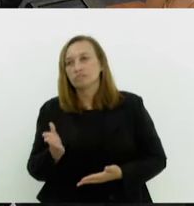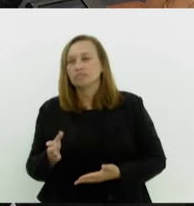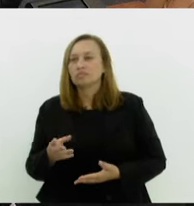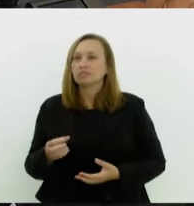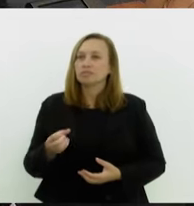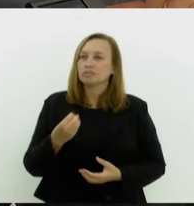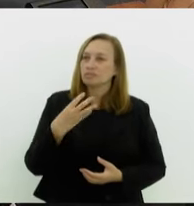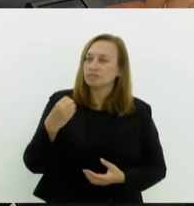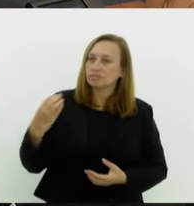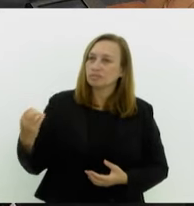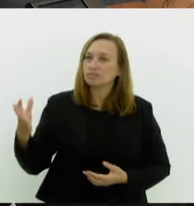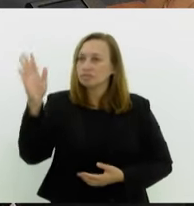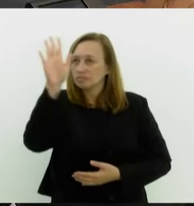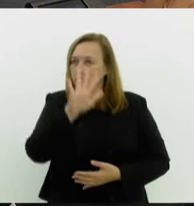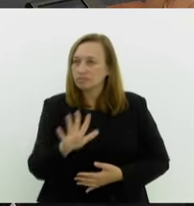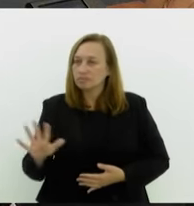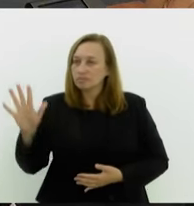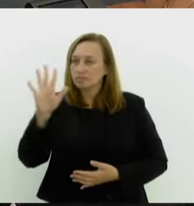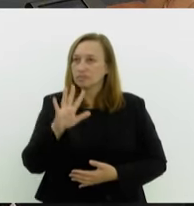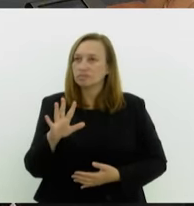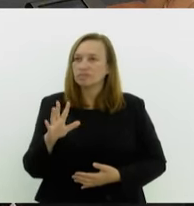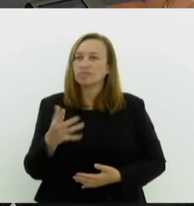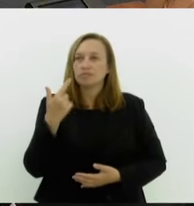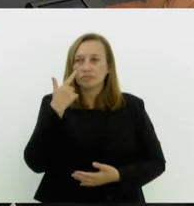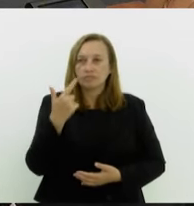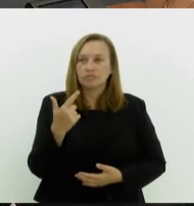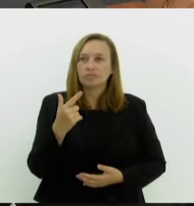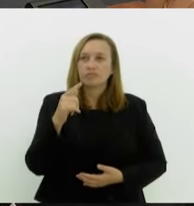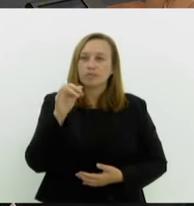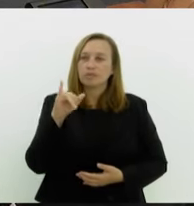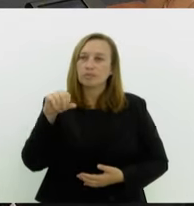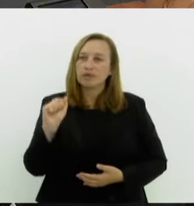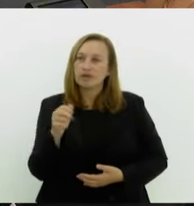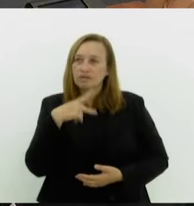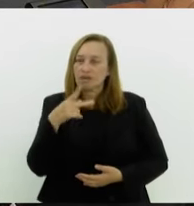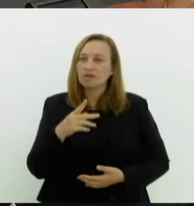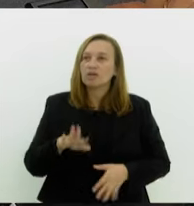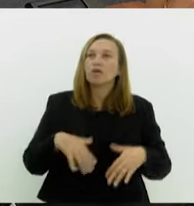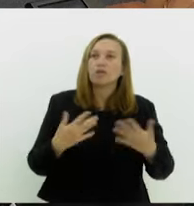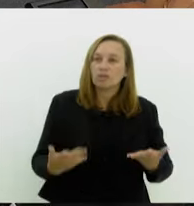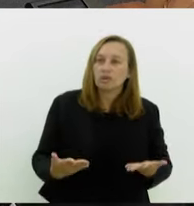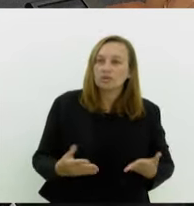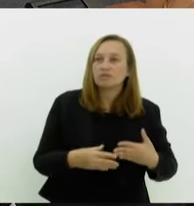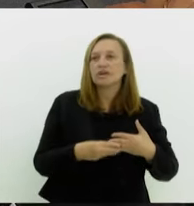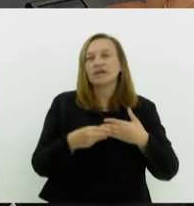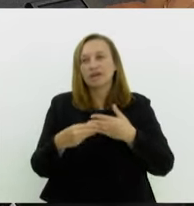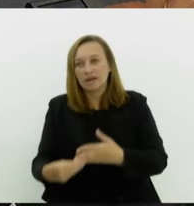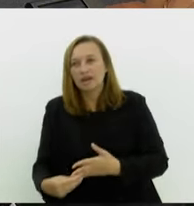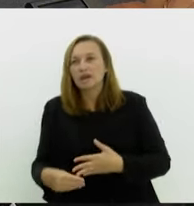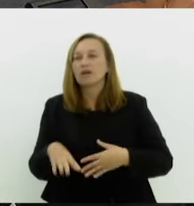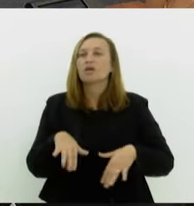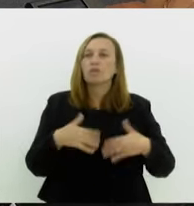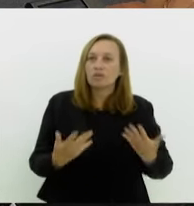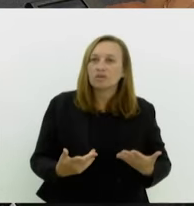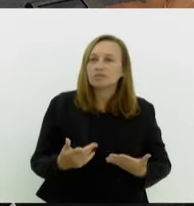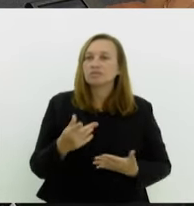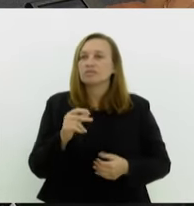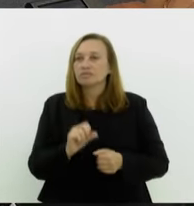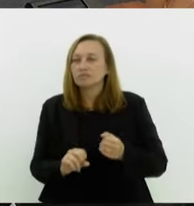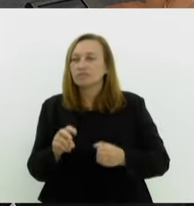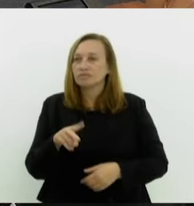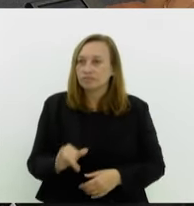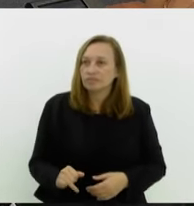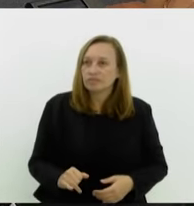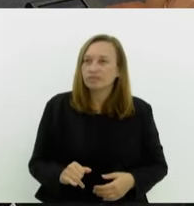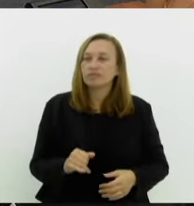inteiro e e eu vejo a Bianca sempre cobrando a mãe dela mãe quando vai levar pro Rio de Janeiro as coisas quando vai fazer e sabe aquela coisa de mãe que vai